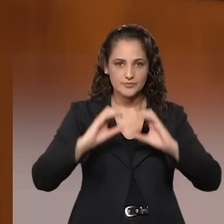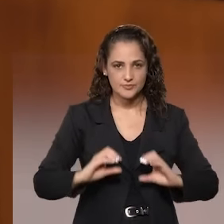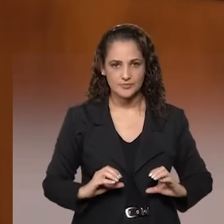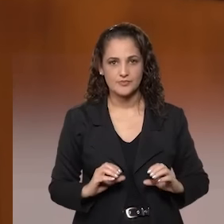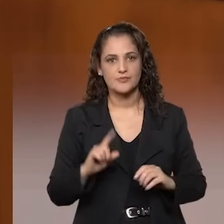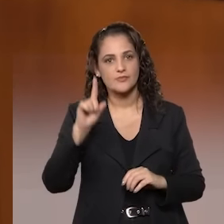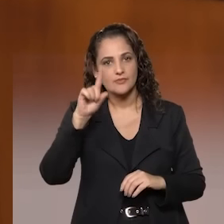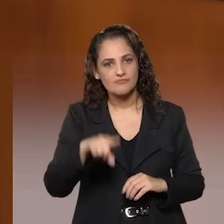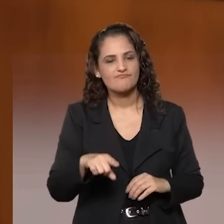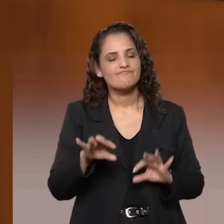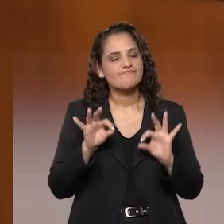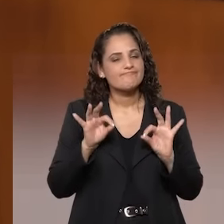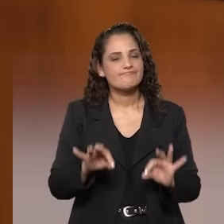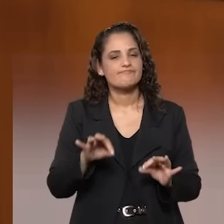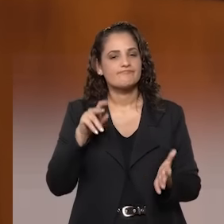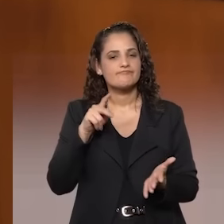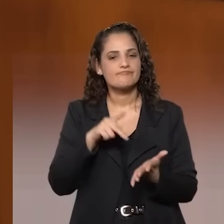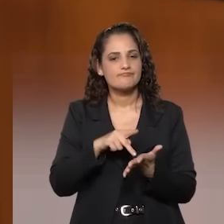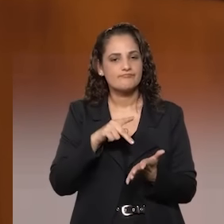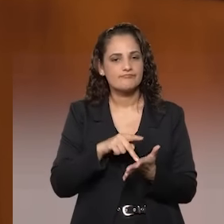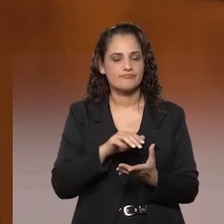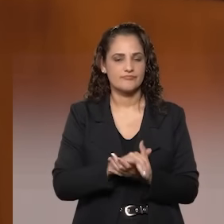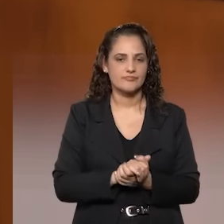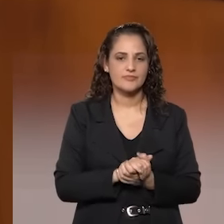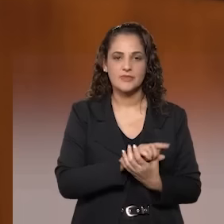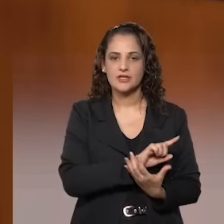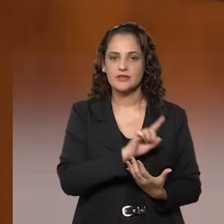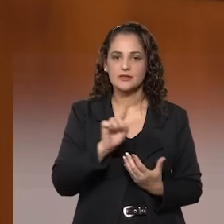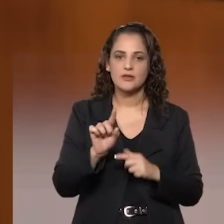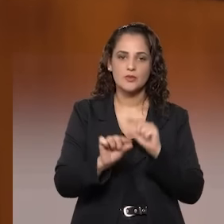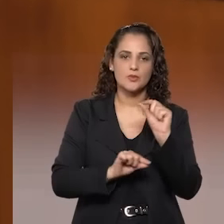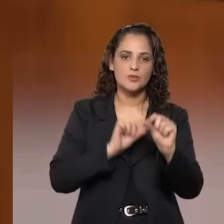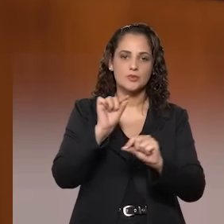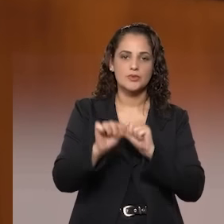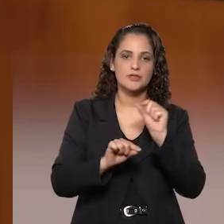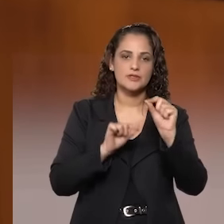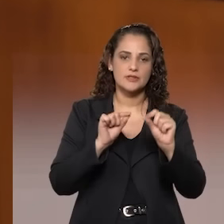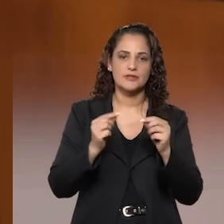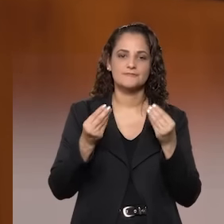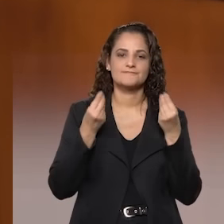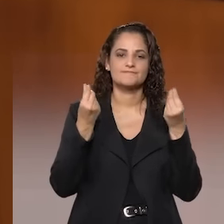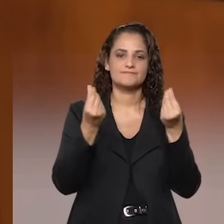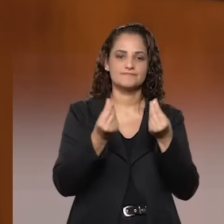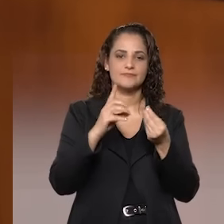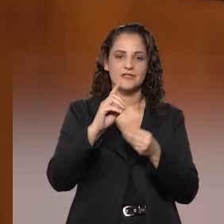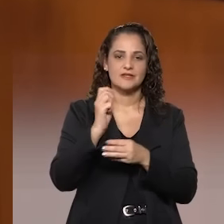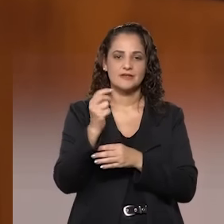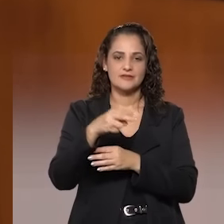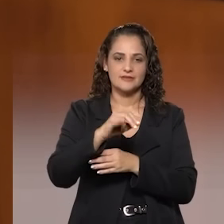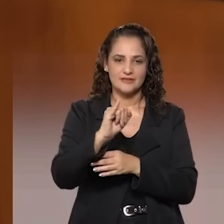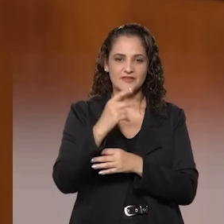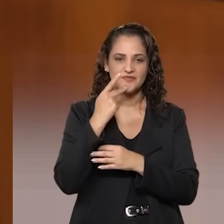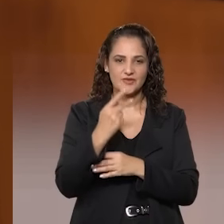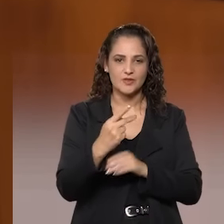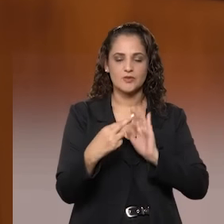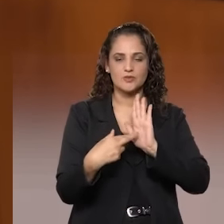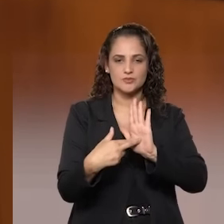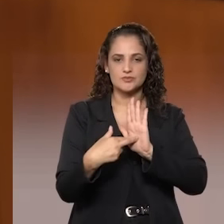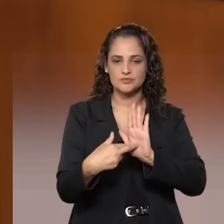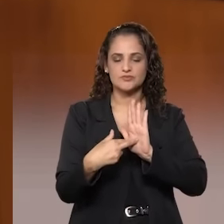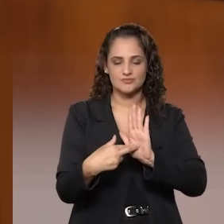que a A Dani falou ainda há pouco da representatividade né representatividade é